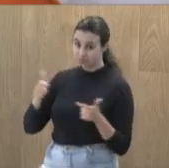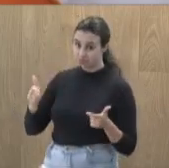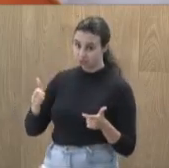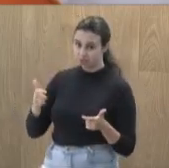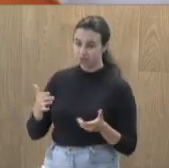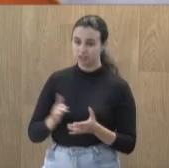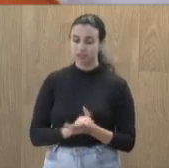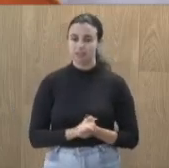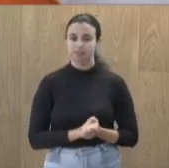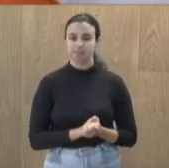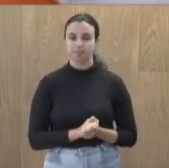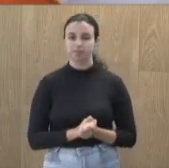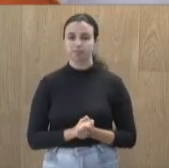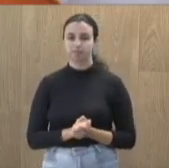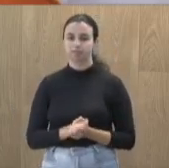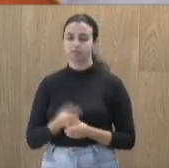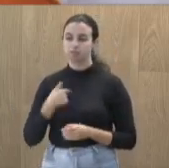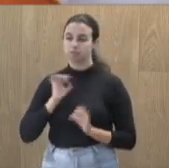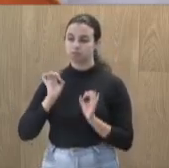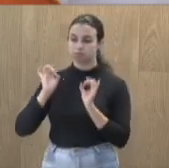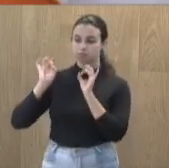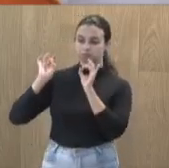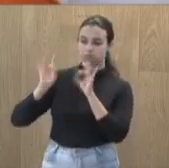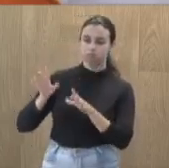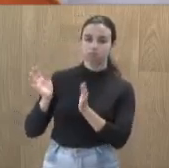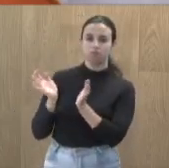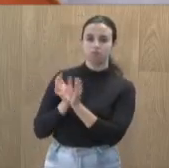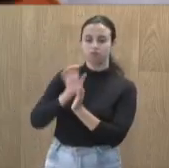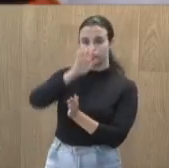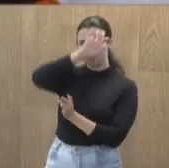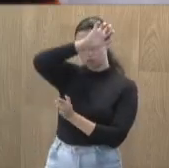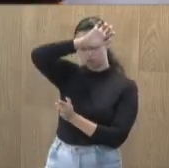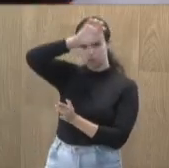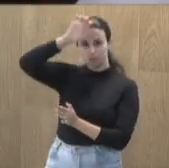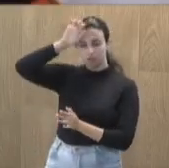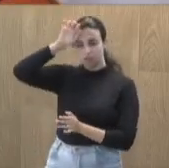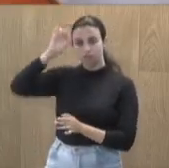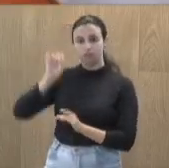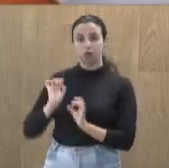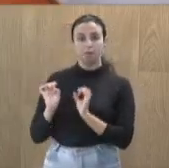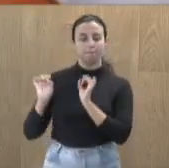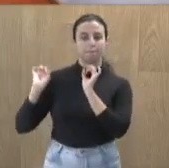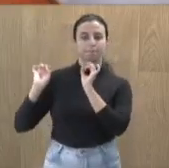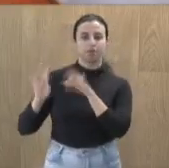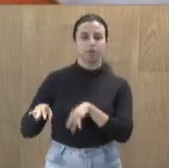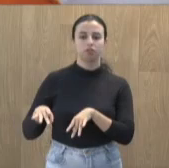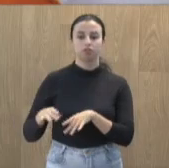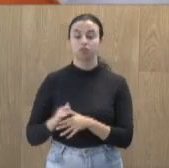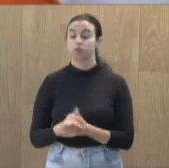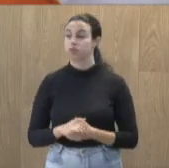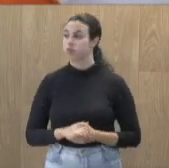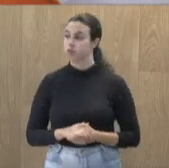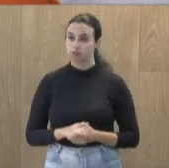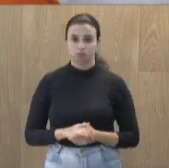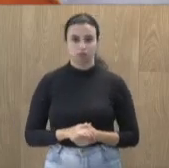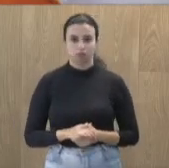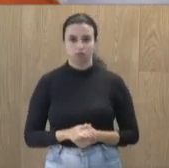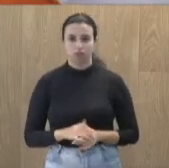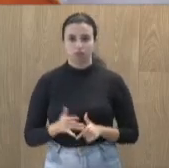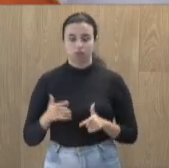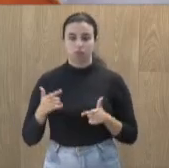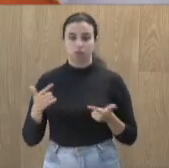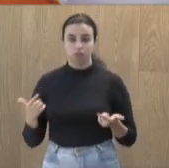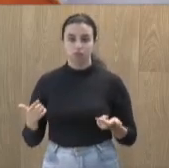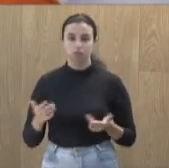algema. Larguei a comissão de ética pública, pelo amor de Deus. Nossa Senhora, estou escrevendo as memórias. Pelo amor de Deus,